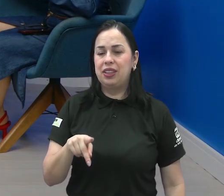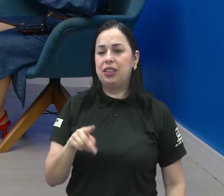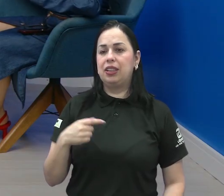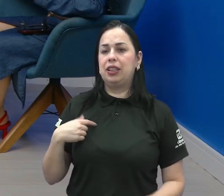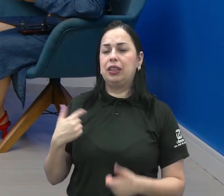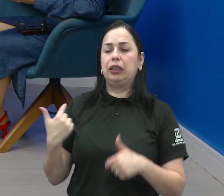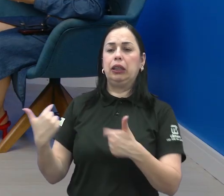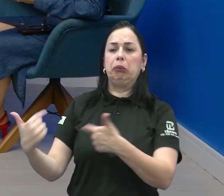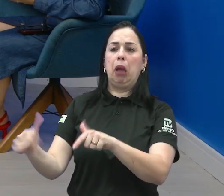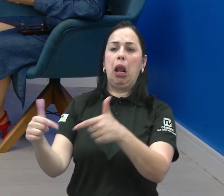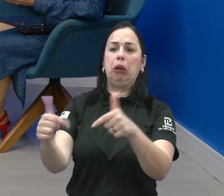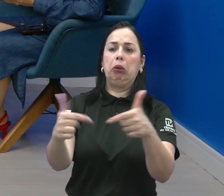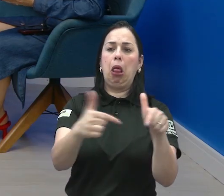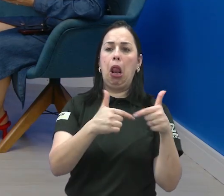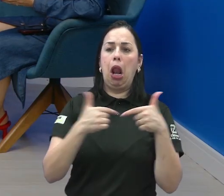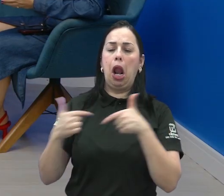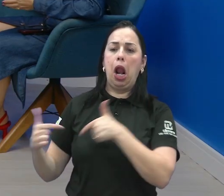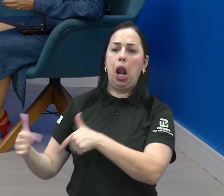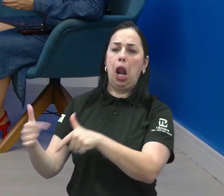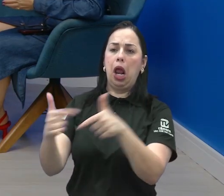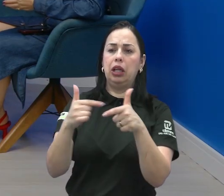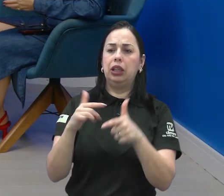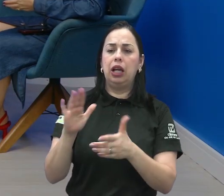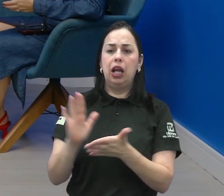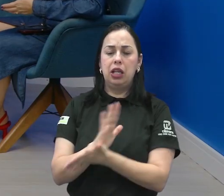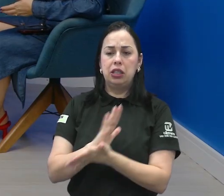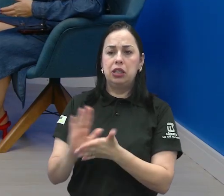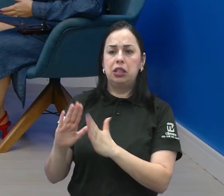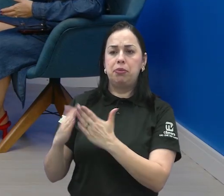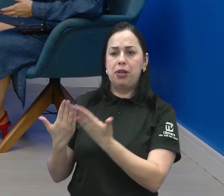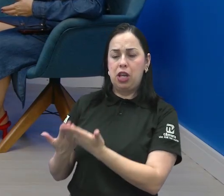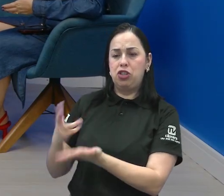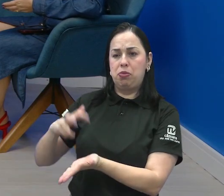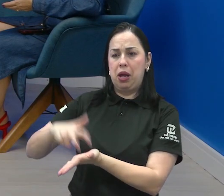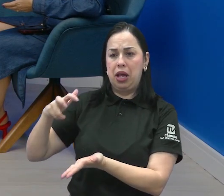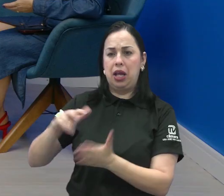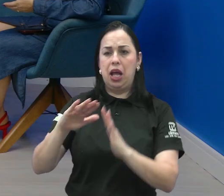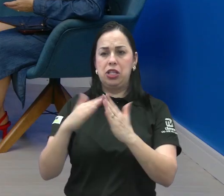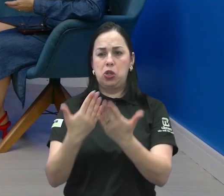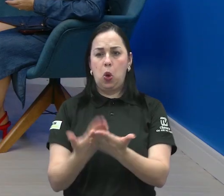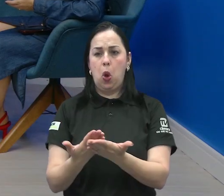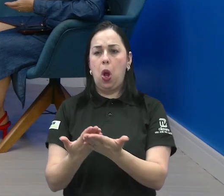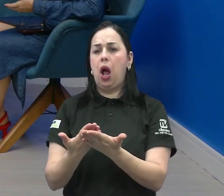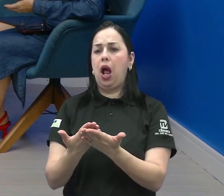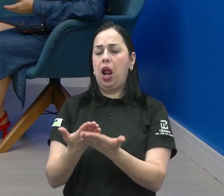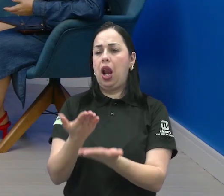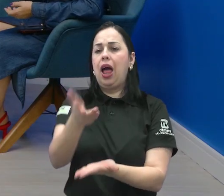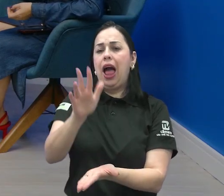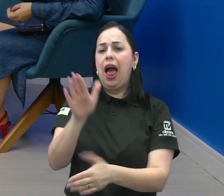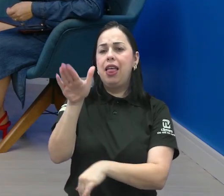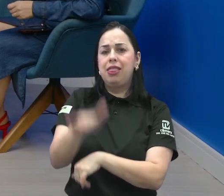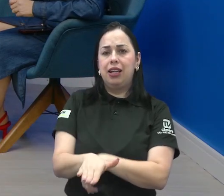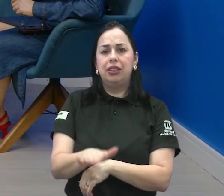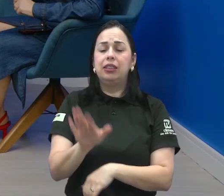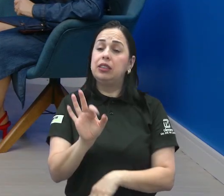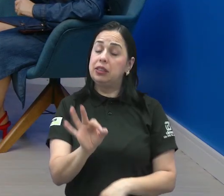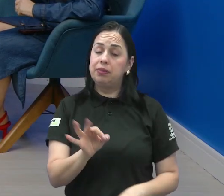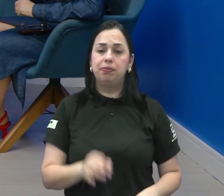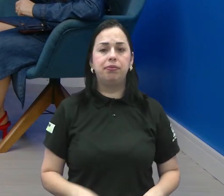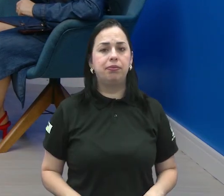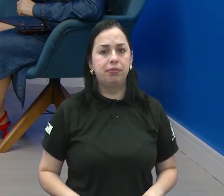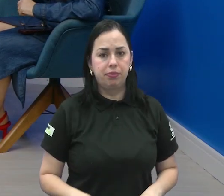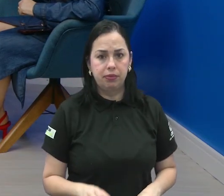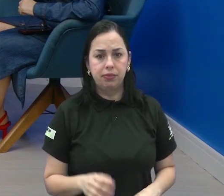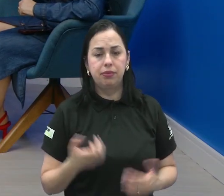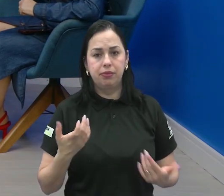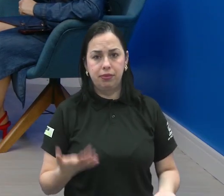assumem diversos trabalhos, né? Muitas vezes trabalham em escola de manhã, trabalham em escola à tarde. Sem dúvidas.